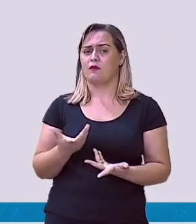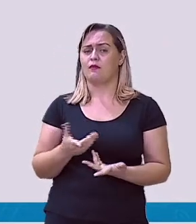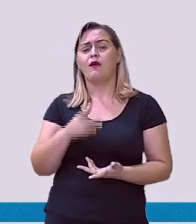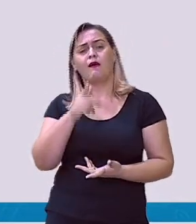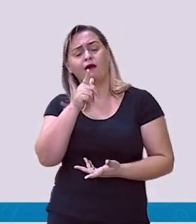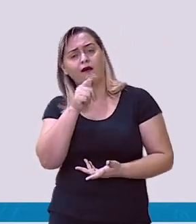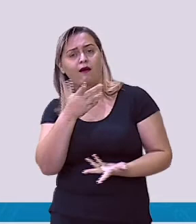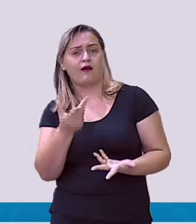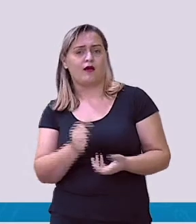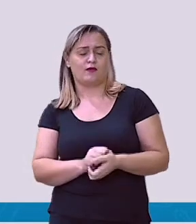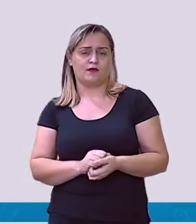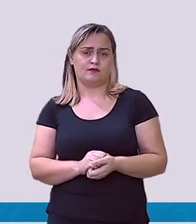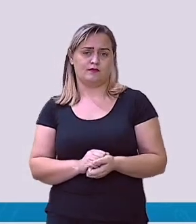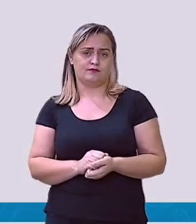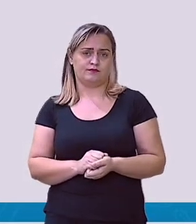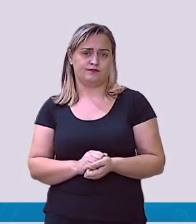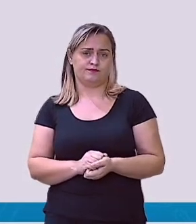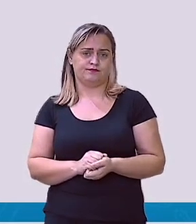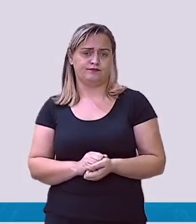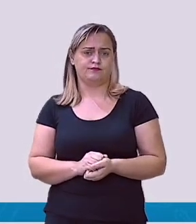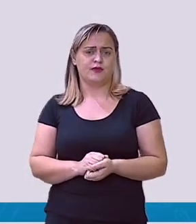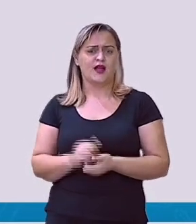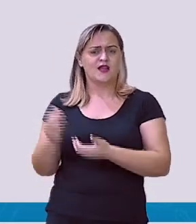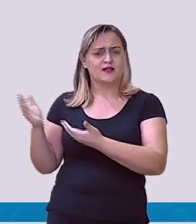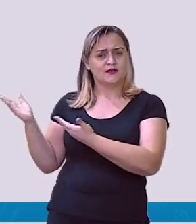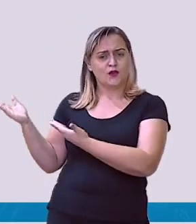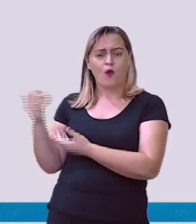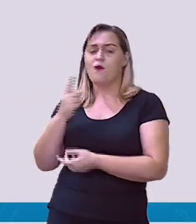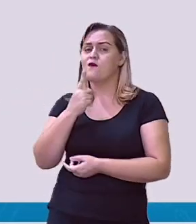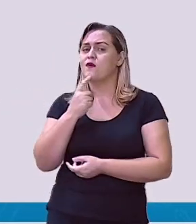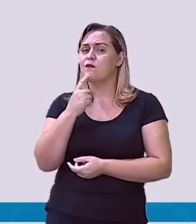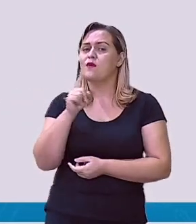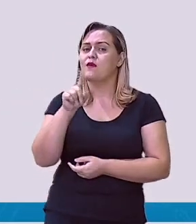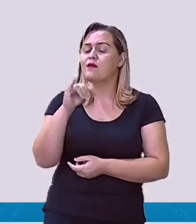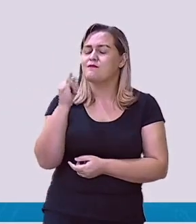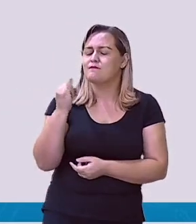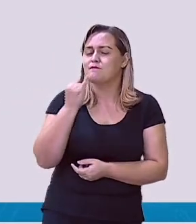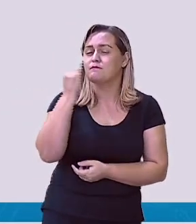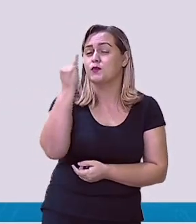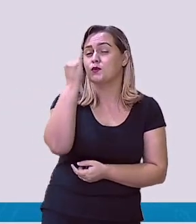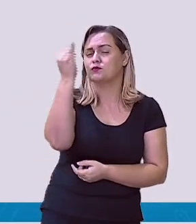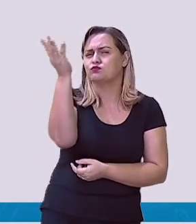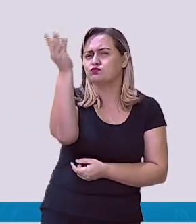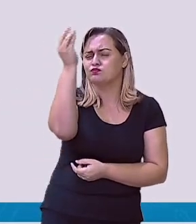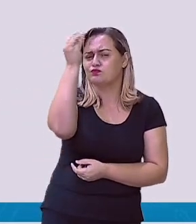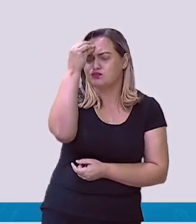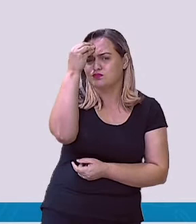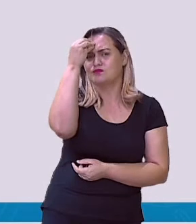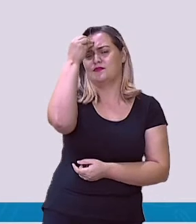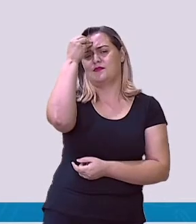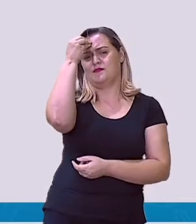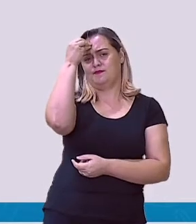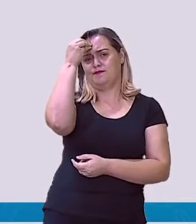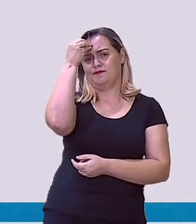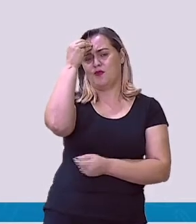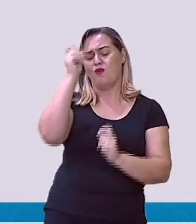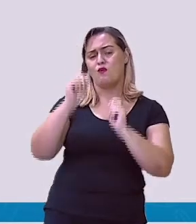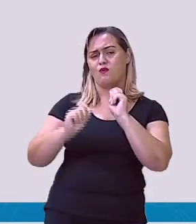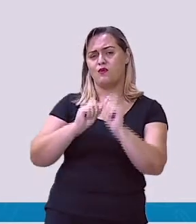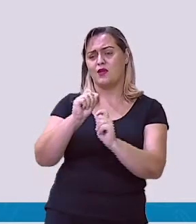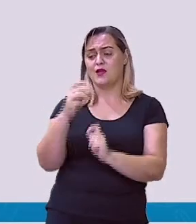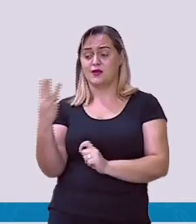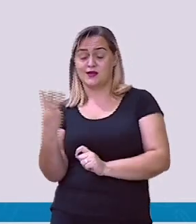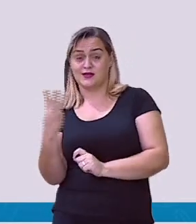esse parágrafo é muito importante você entendê-lo. Ao se relacionarem, eles